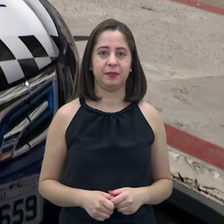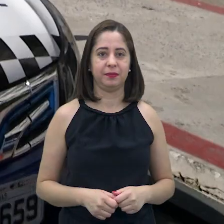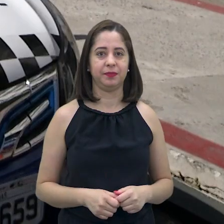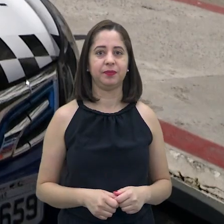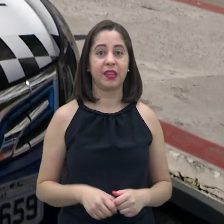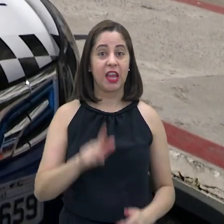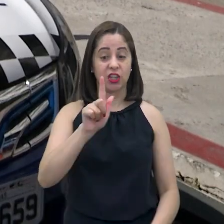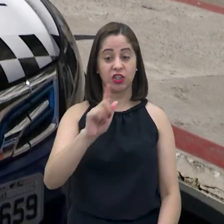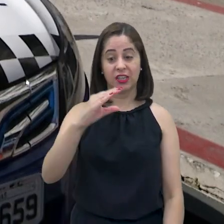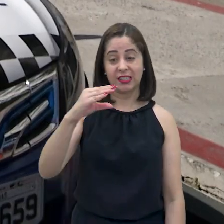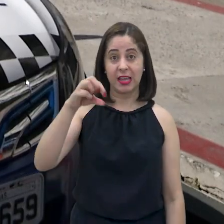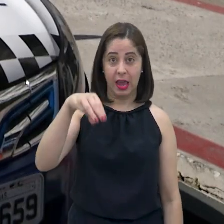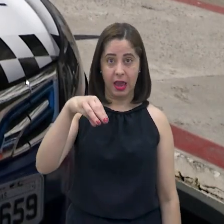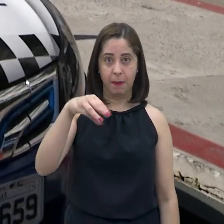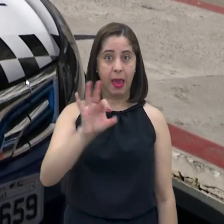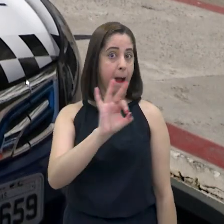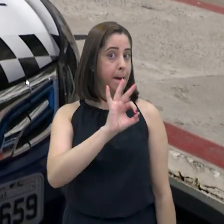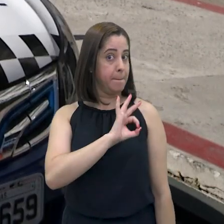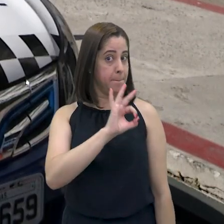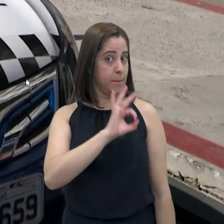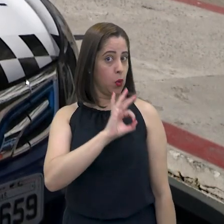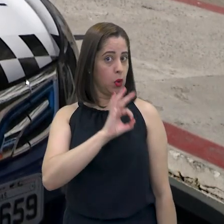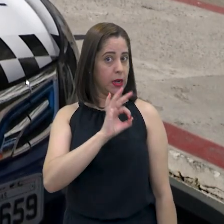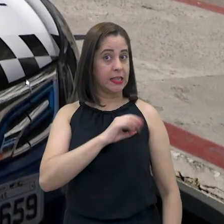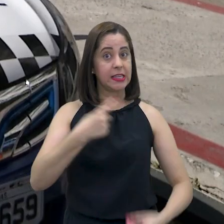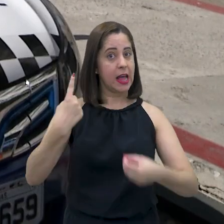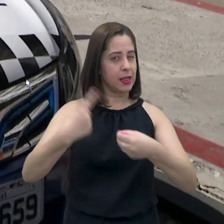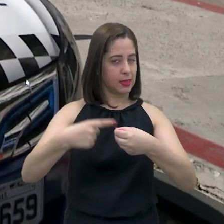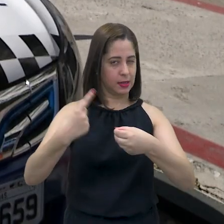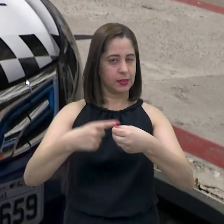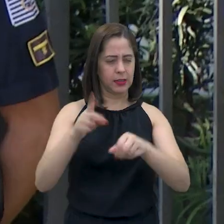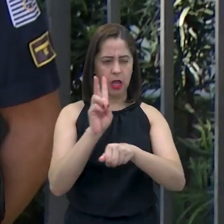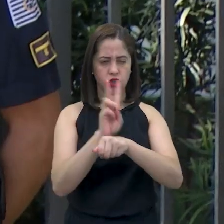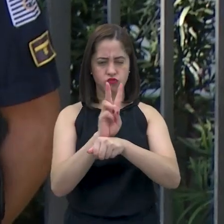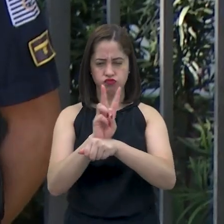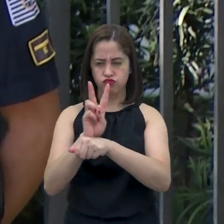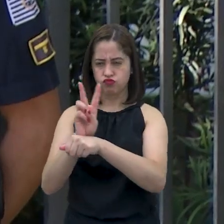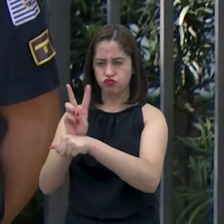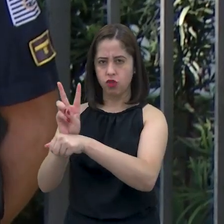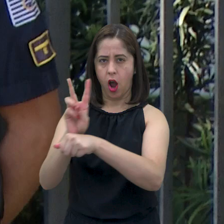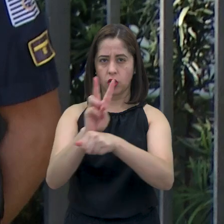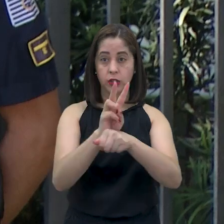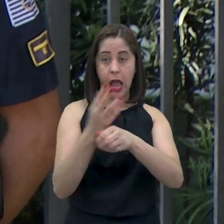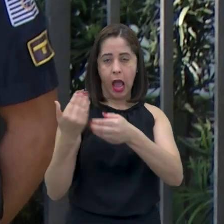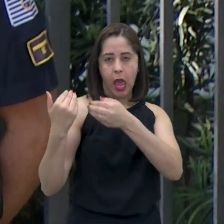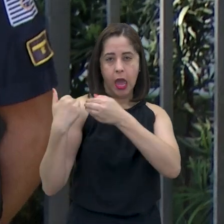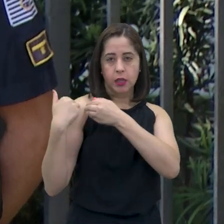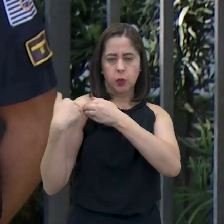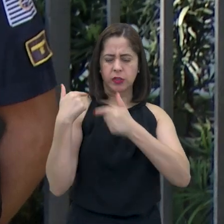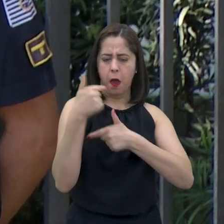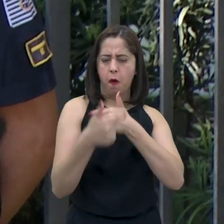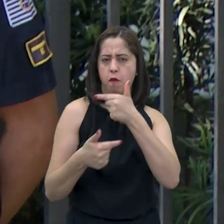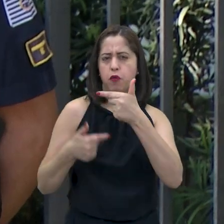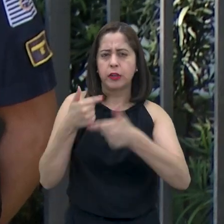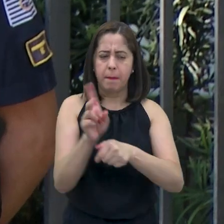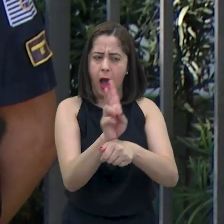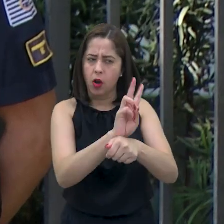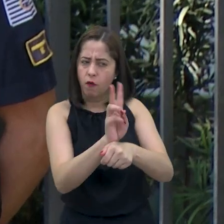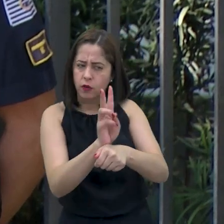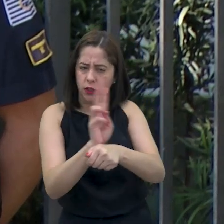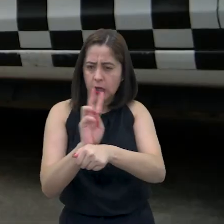agentes. A GCM é a Guarda Civil Municipal, organização responsável por um trabalho